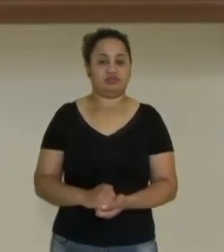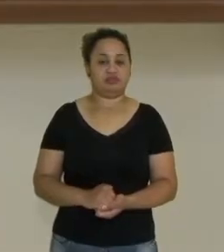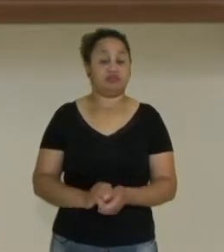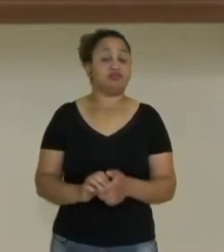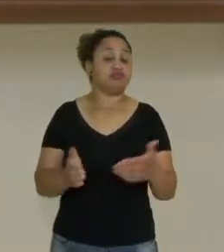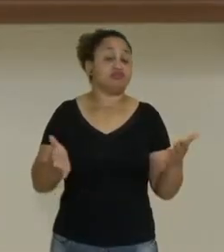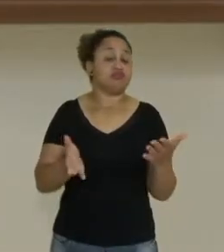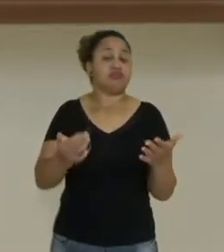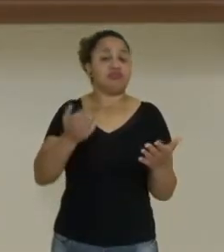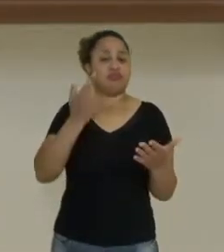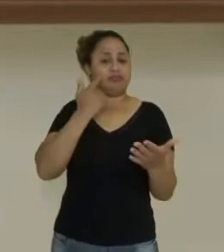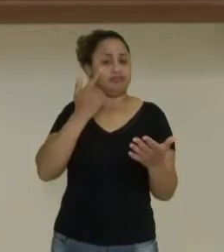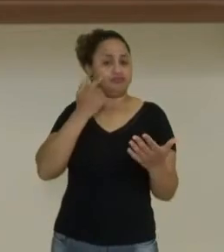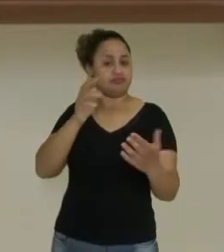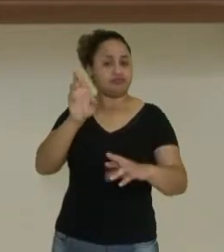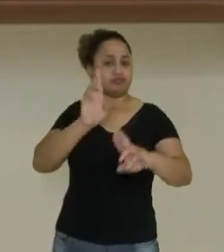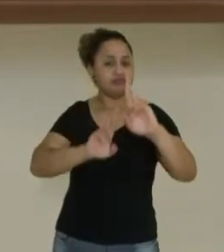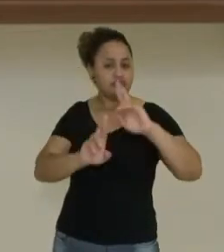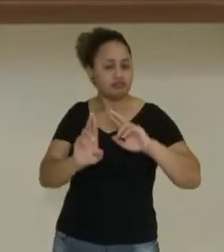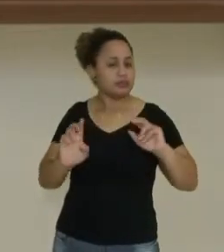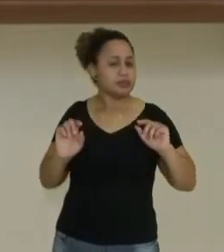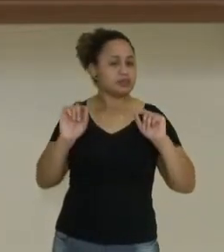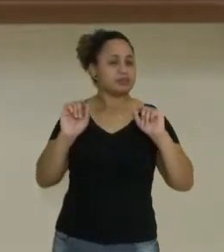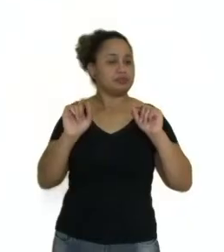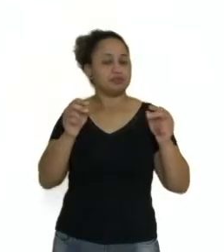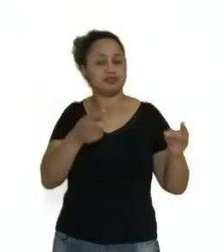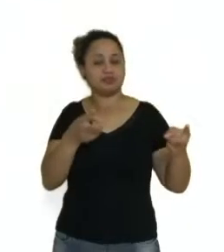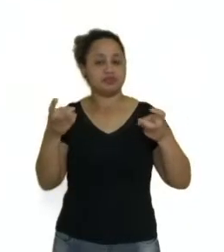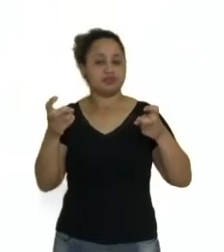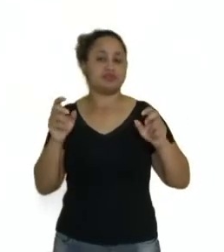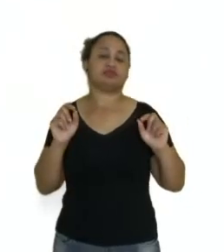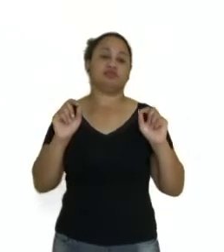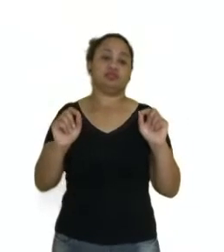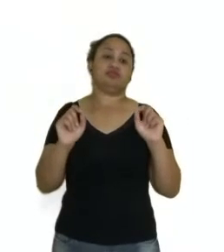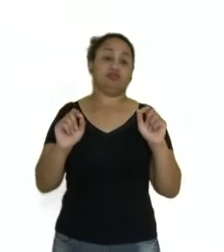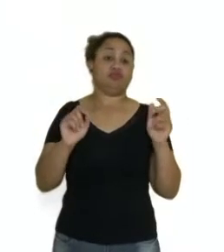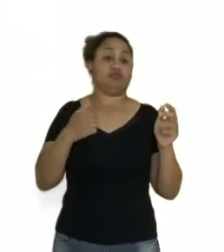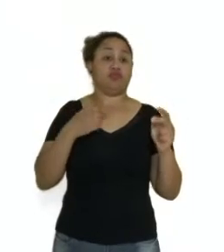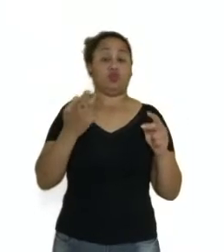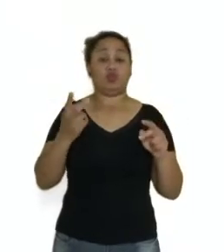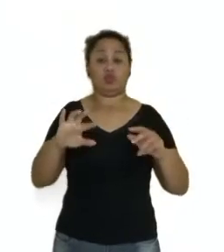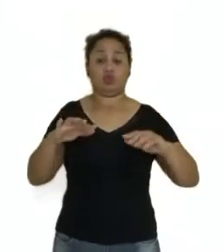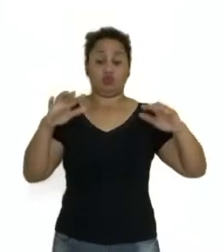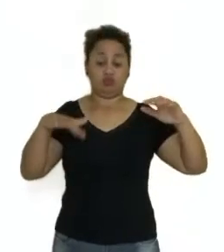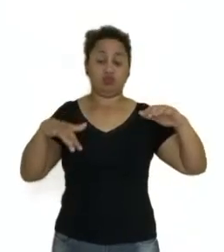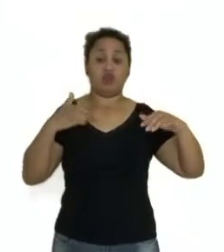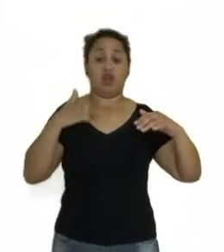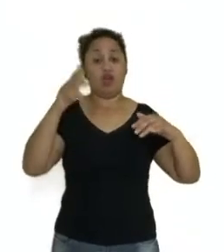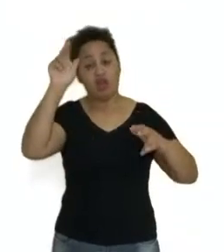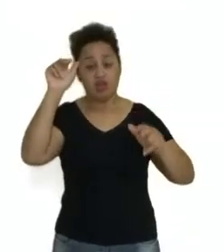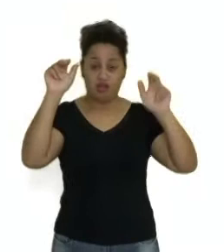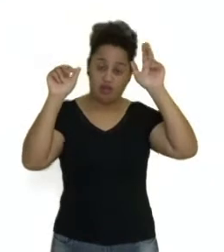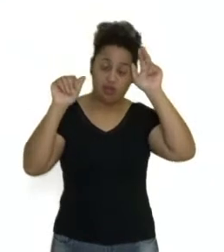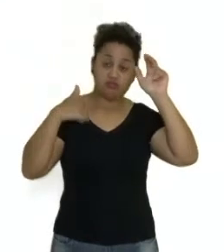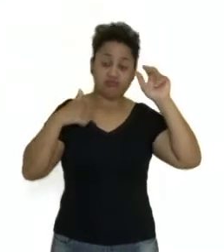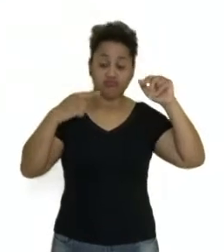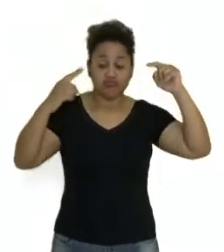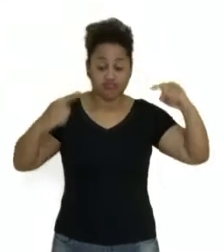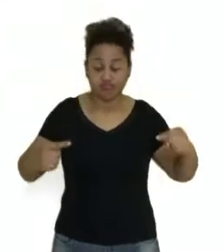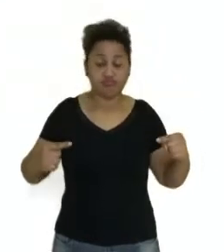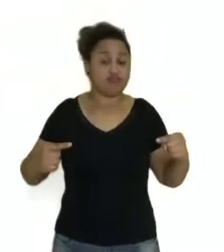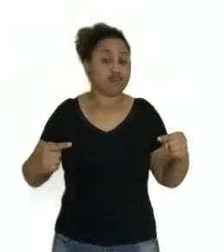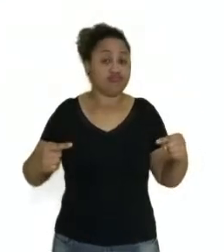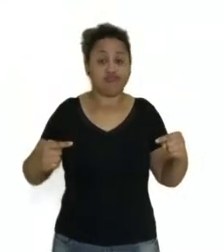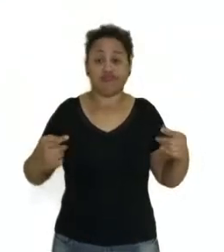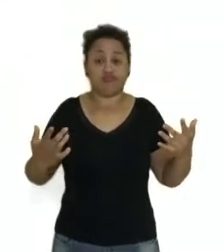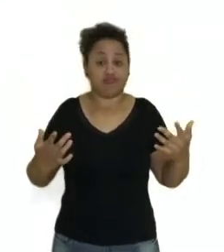Então verificar o resultado? Então observe que, como ambos os cavalos possuem somente um dedo na